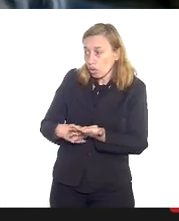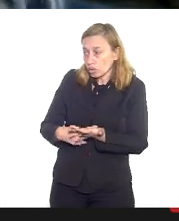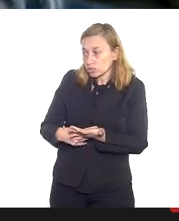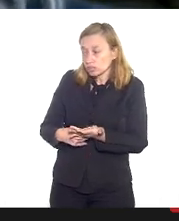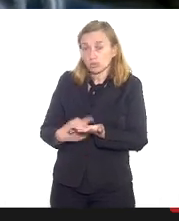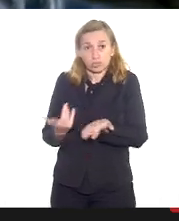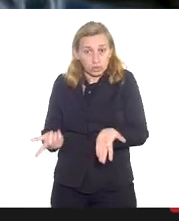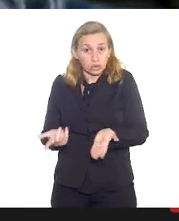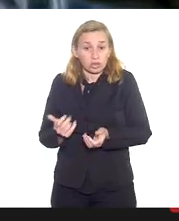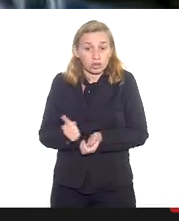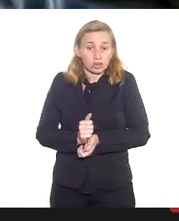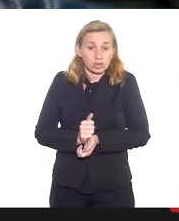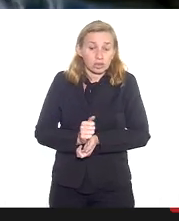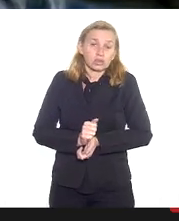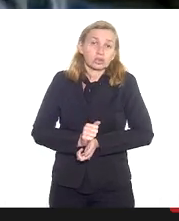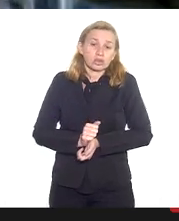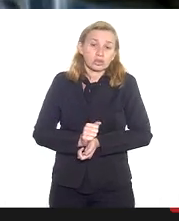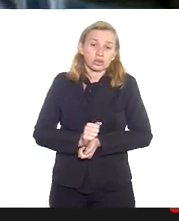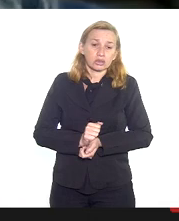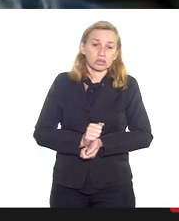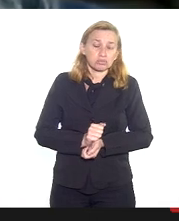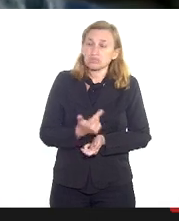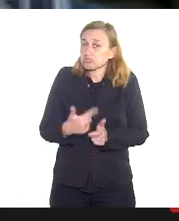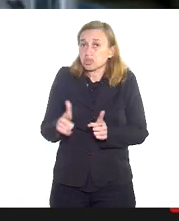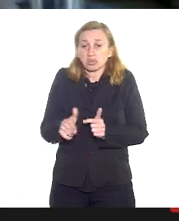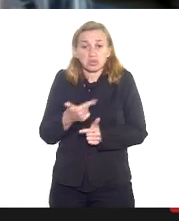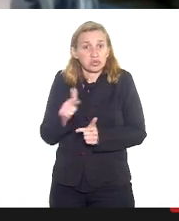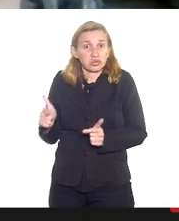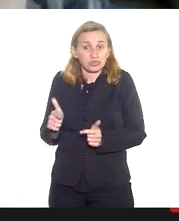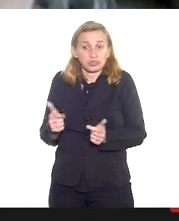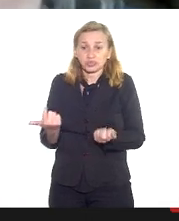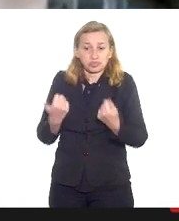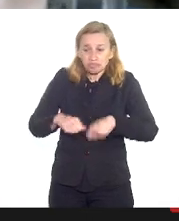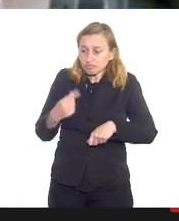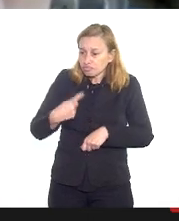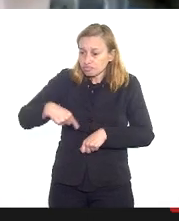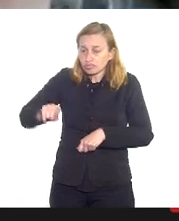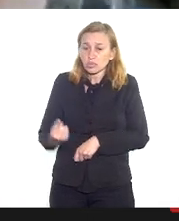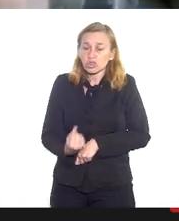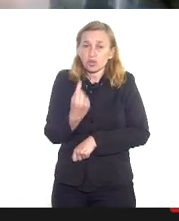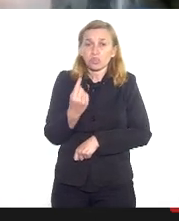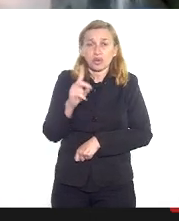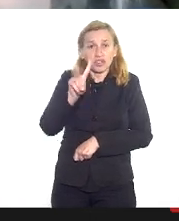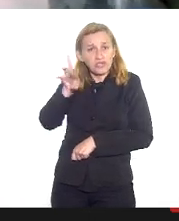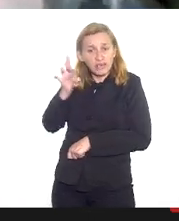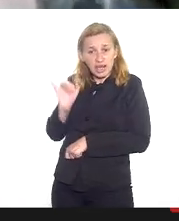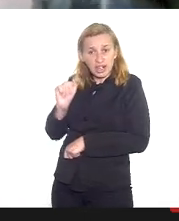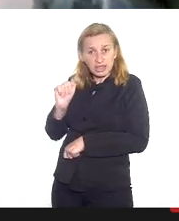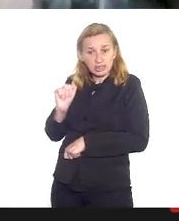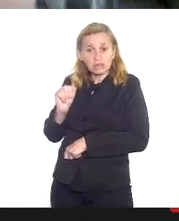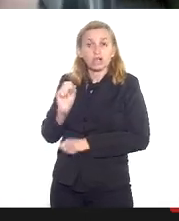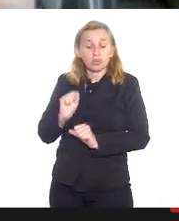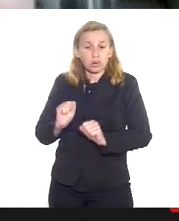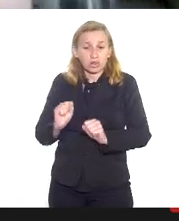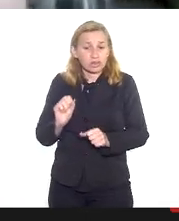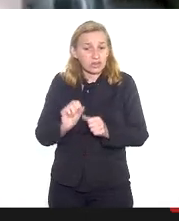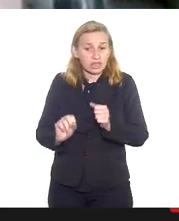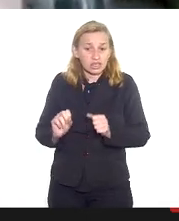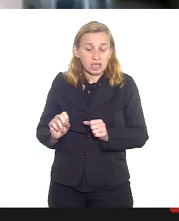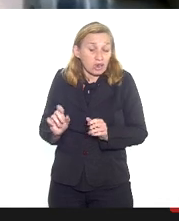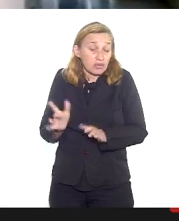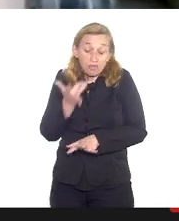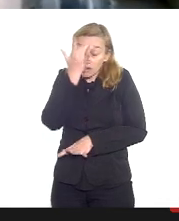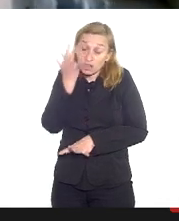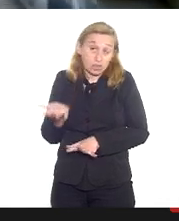a homologação e a baixa, sem problemas. Eu não preciso ir a uma vara de cada vez, eu posso fazer isso com